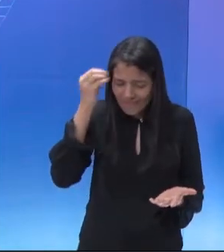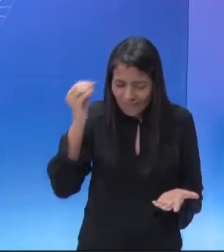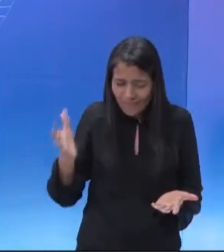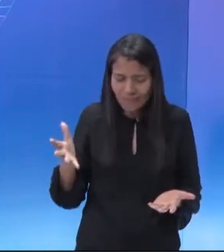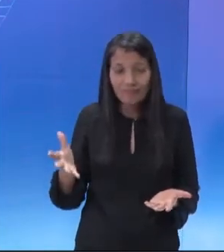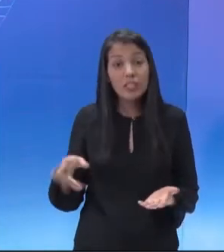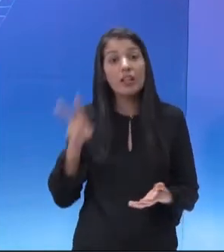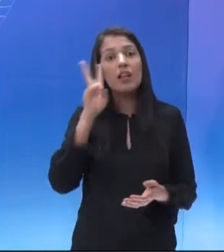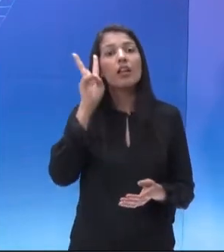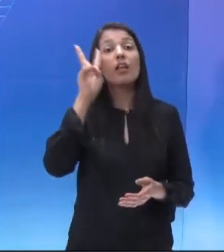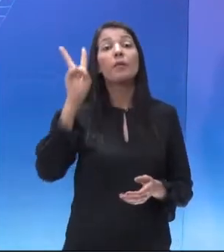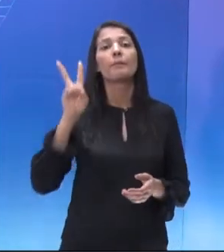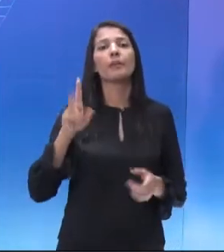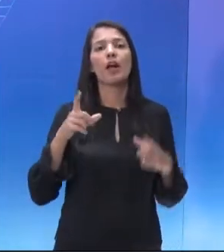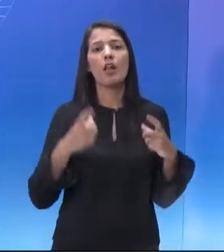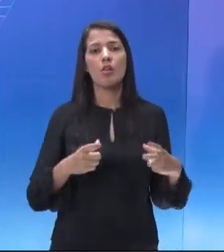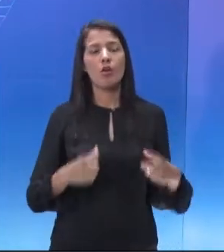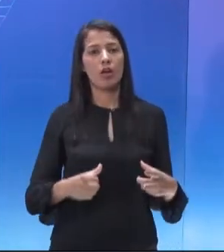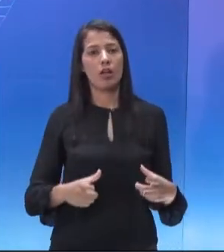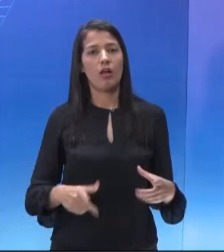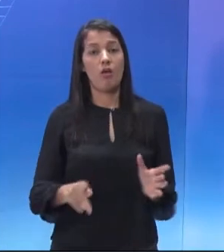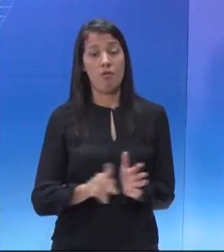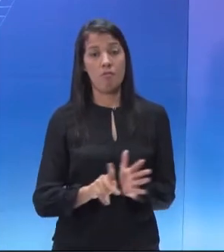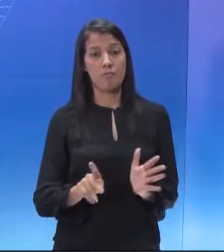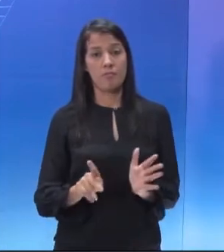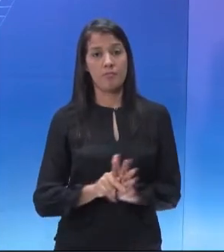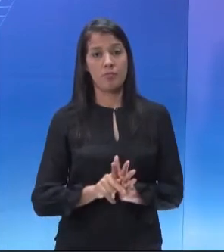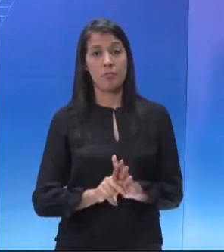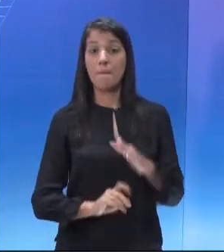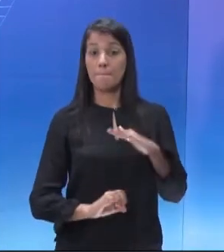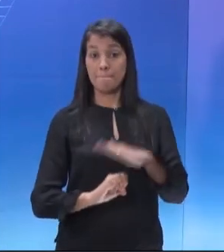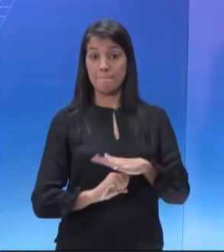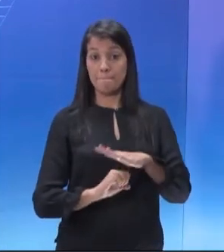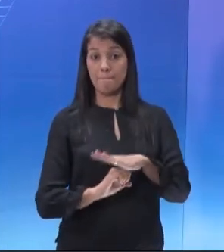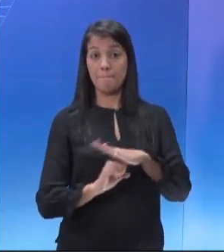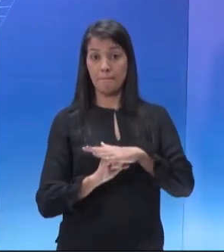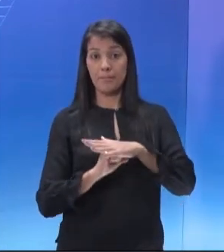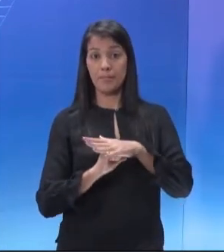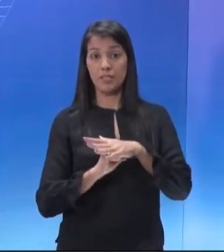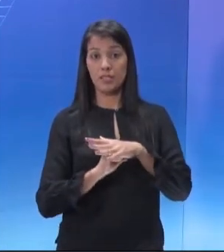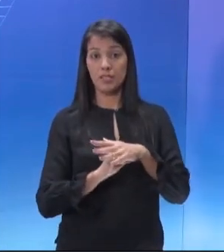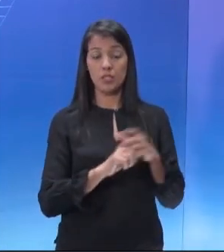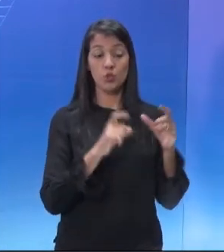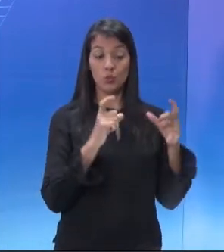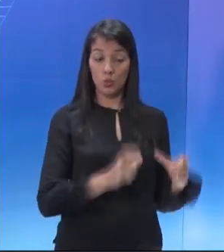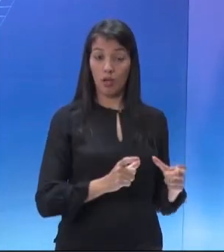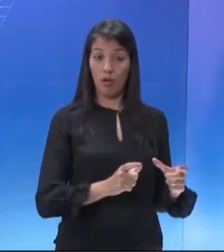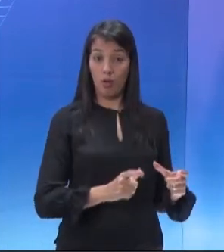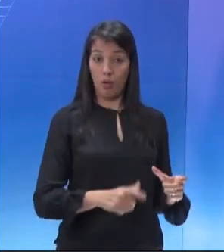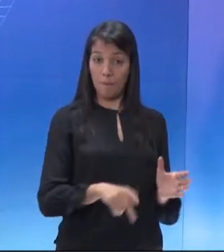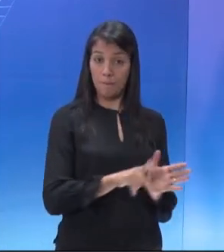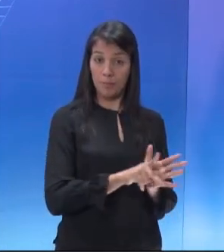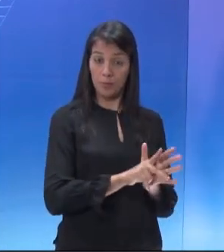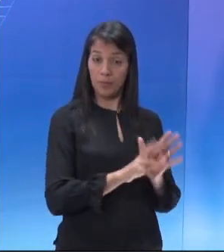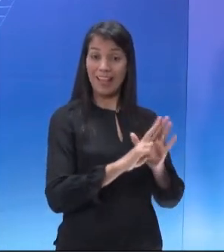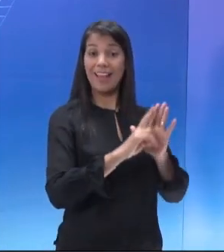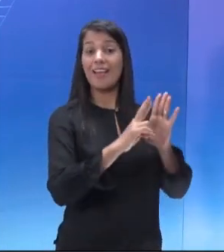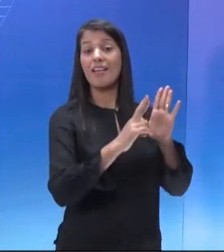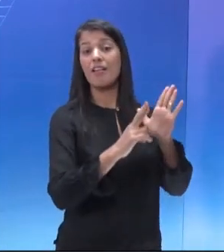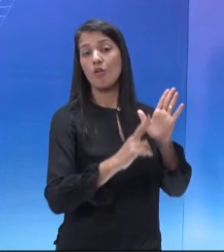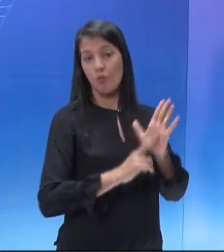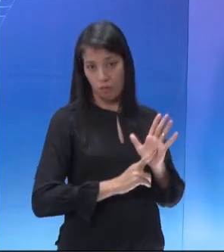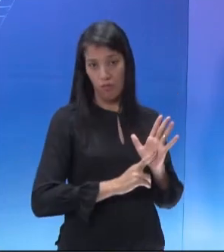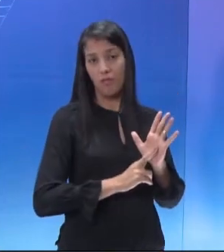eu escrevo o quê? Lembra dos órgãos, lembra daquilo que regulamenta o comportamento da sociedade. E